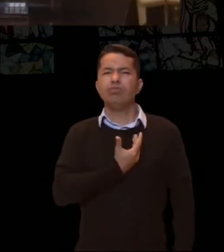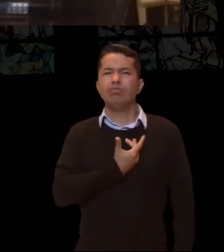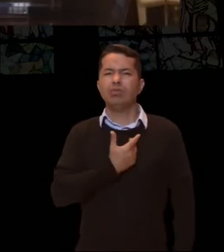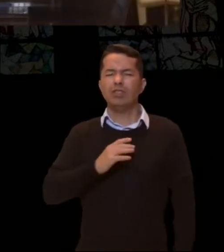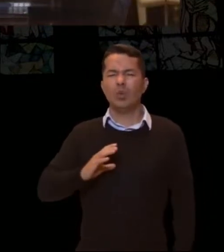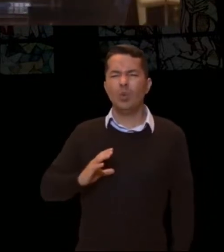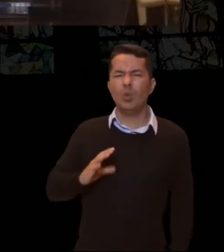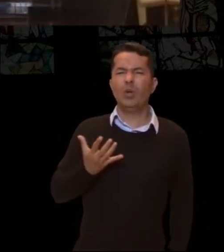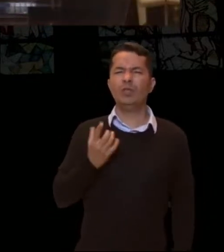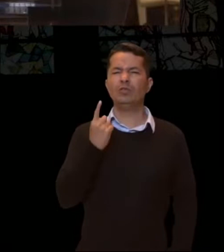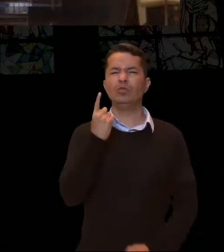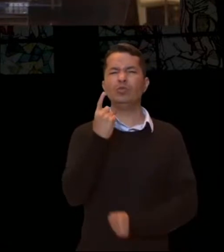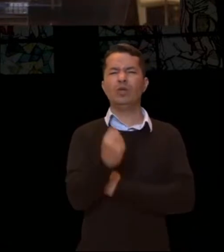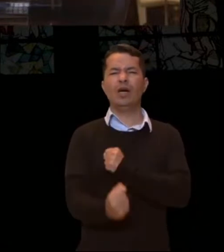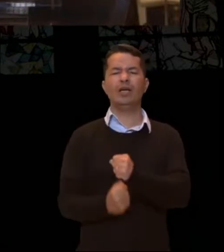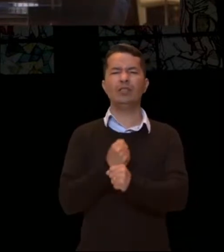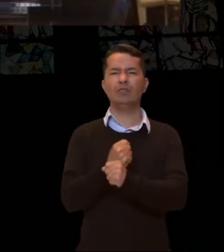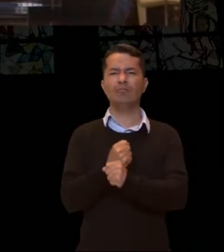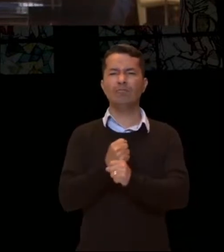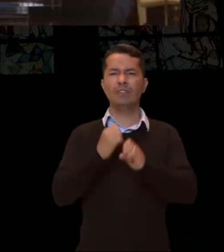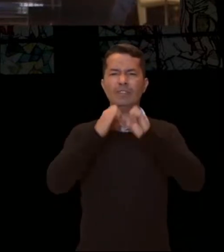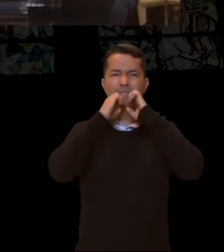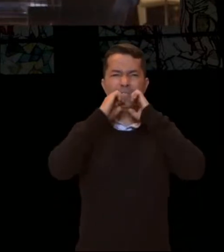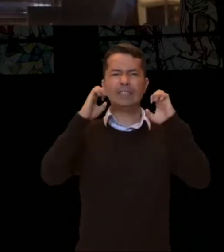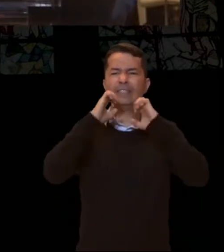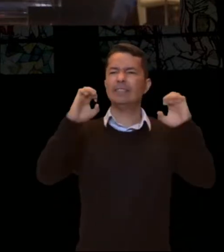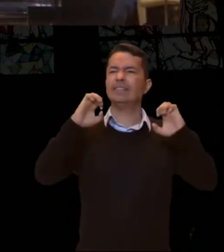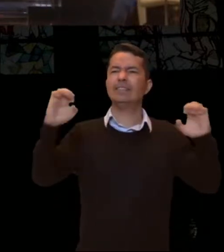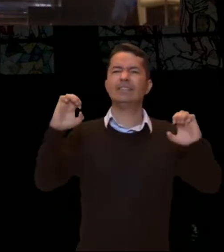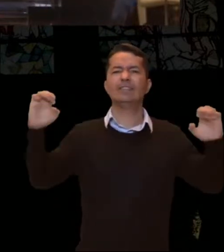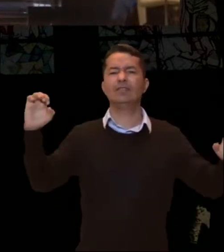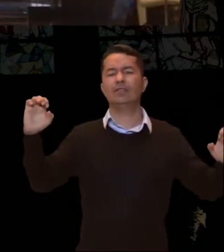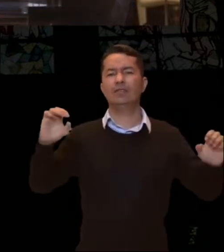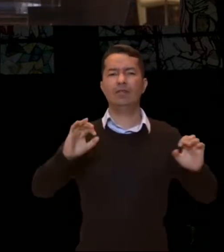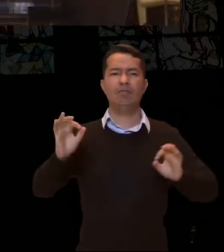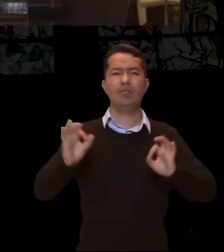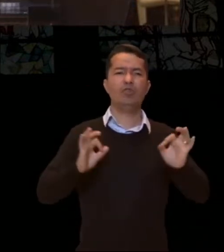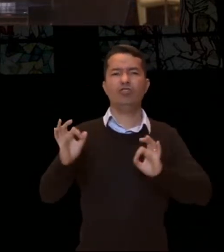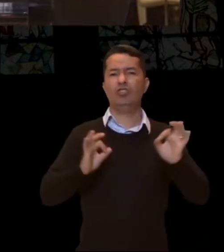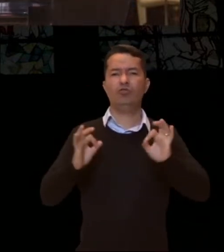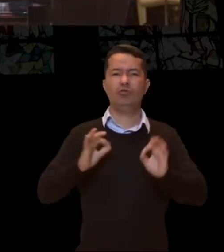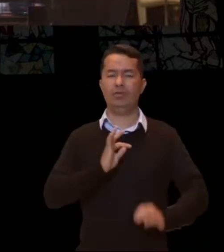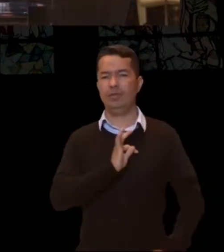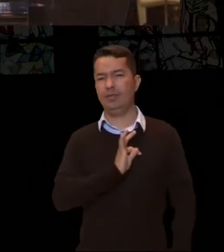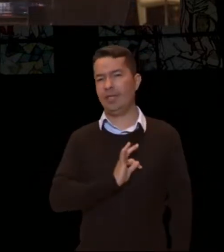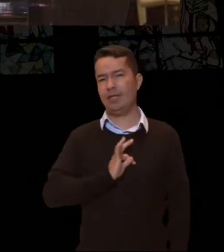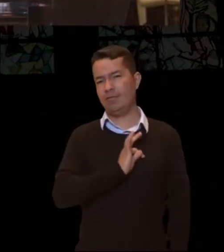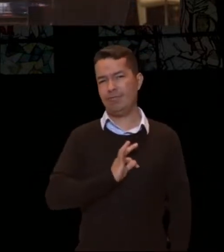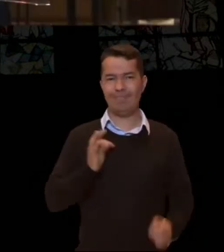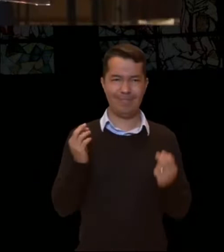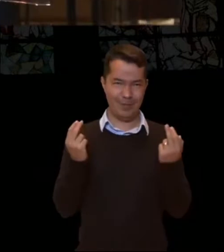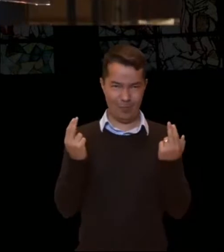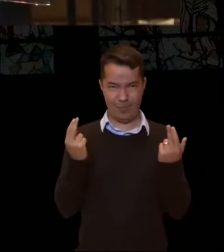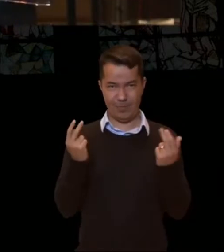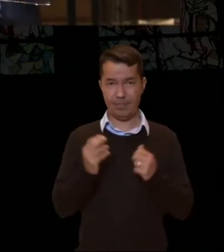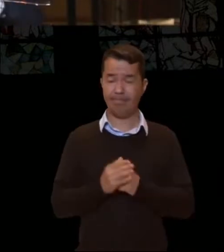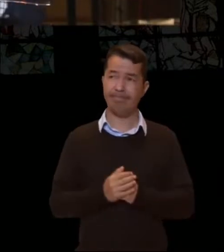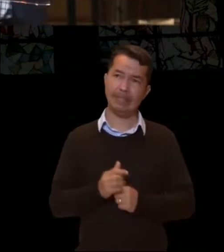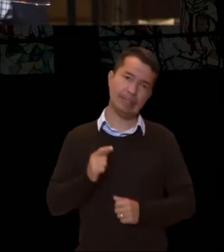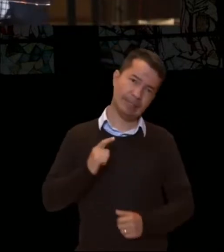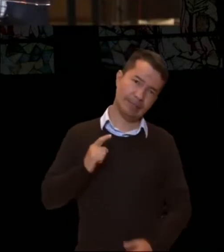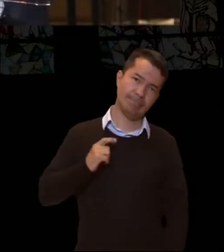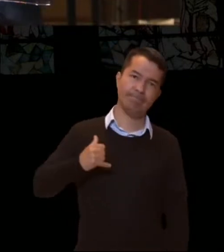de dedicar um ano da sua vida para um projeto desse. A gente limita a idade, não é?